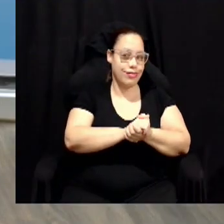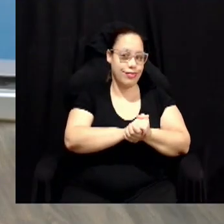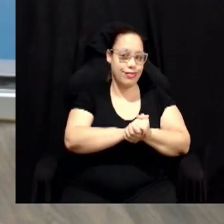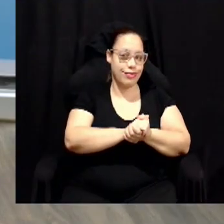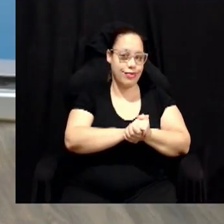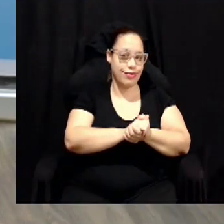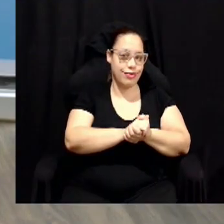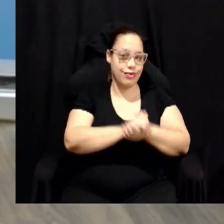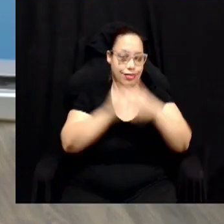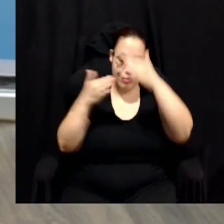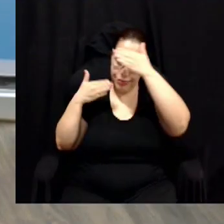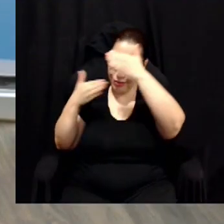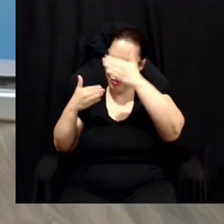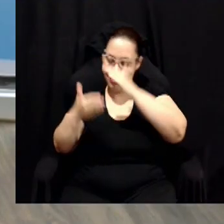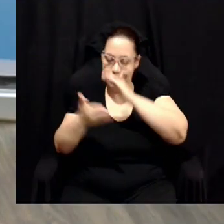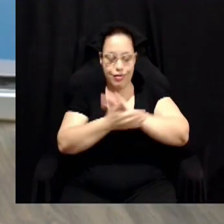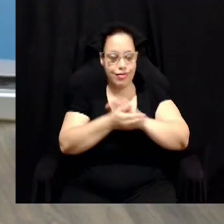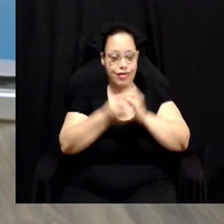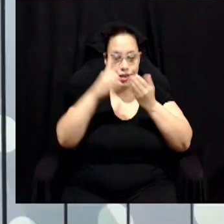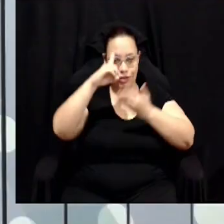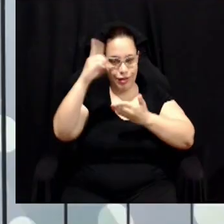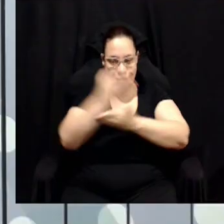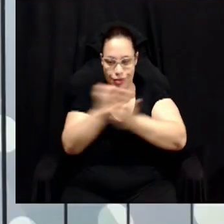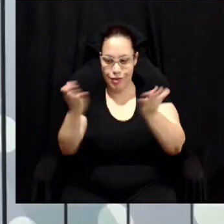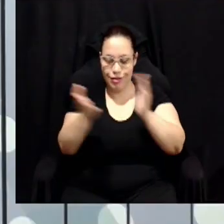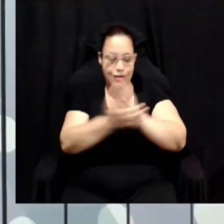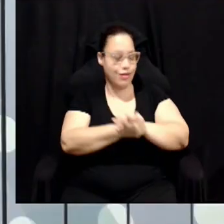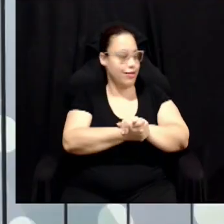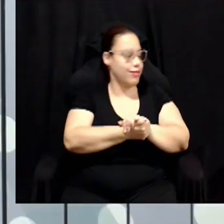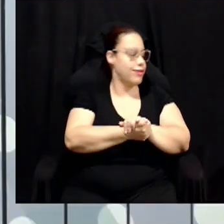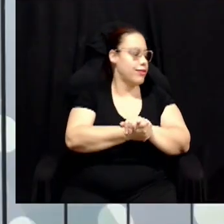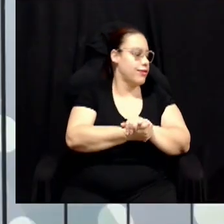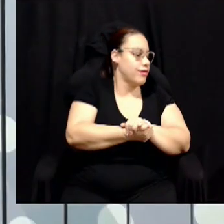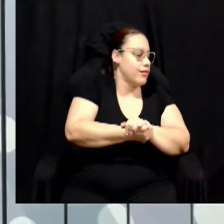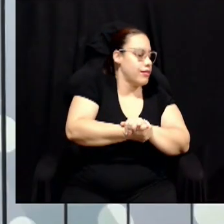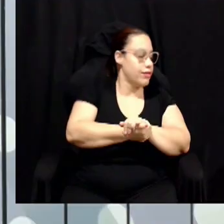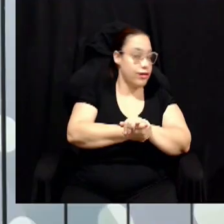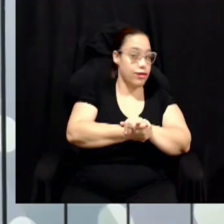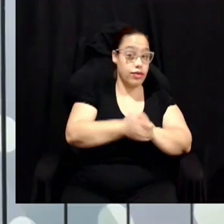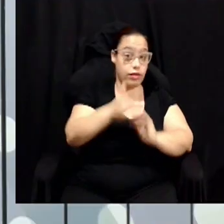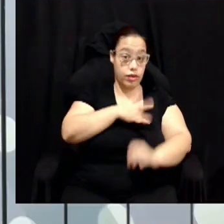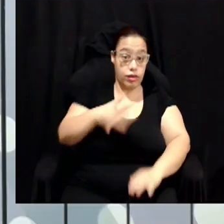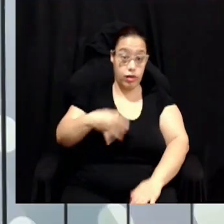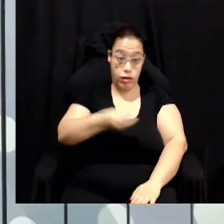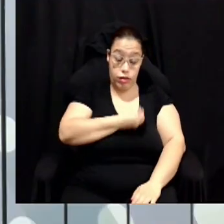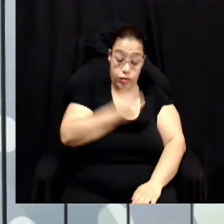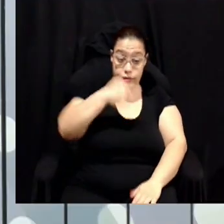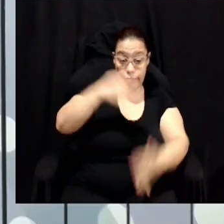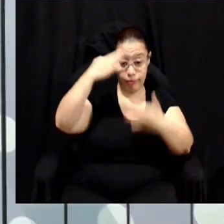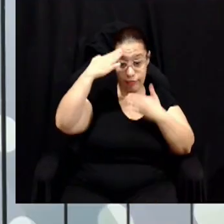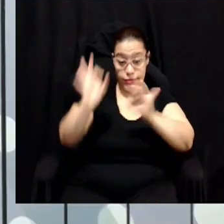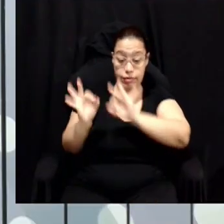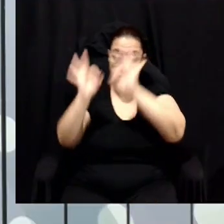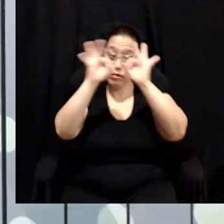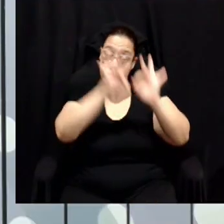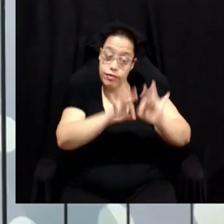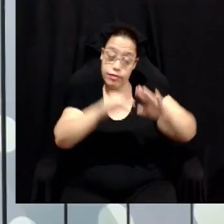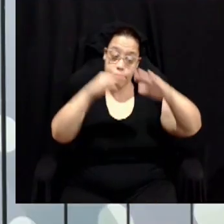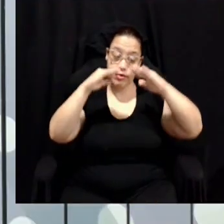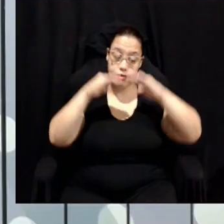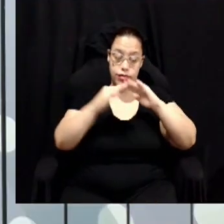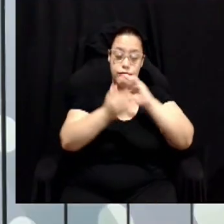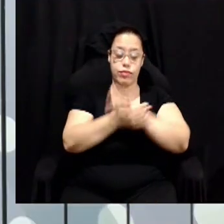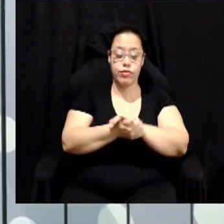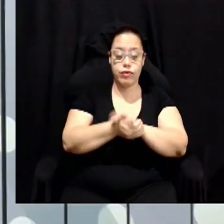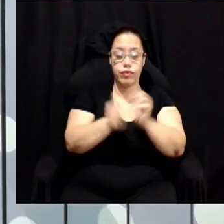Obrigada, eu que agradeço. Um bom dia para vocês. O Saúde é Vida fica por aqui. Obrigada também ao pessoal de casa pela